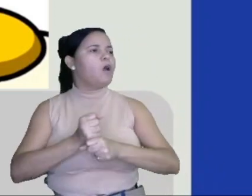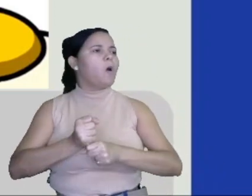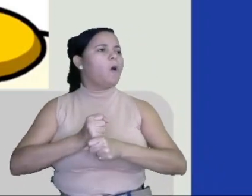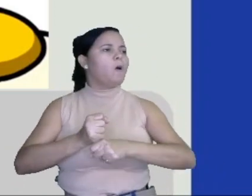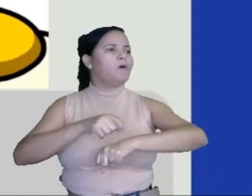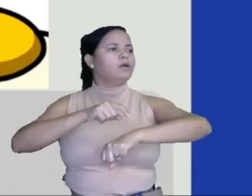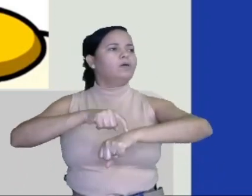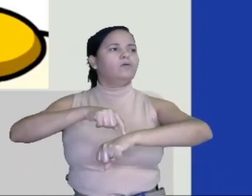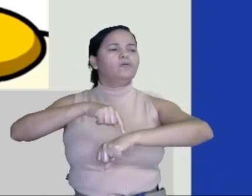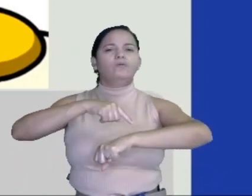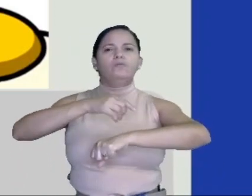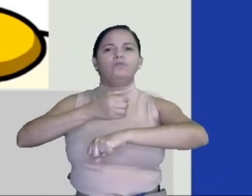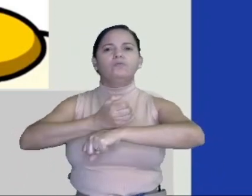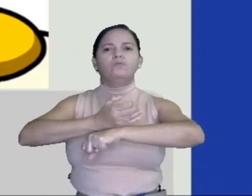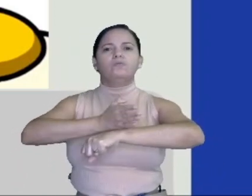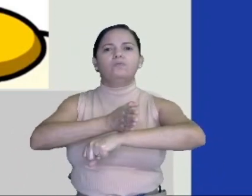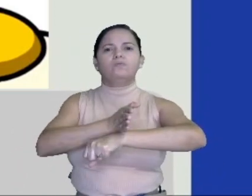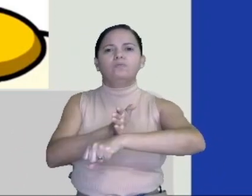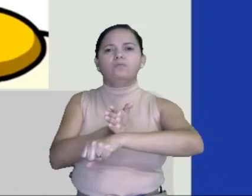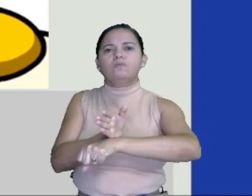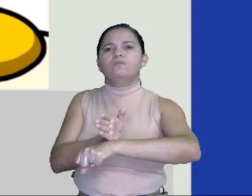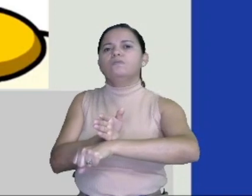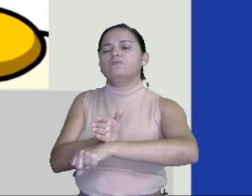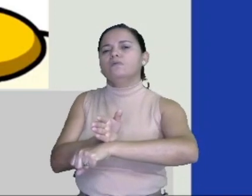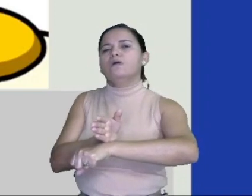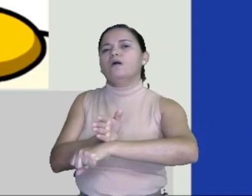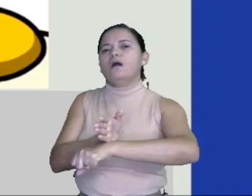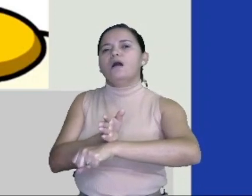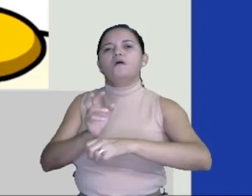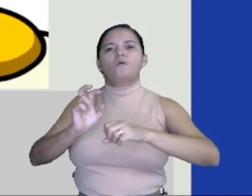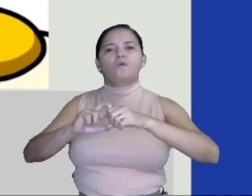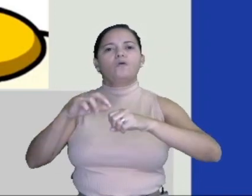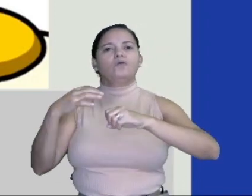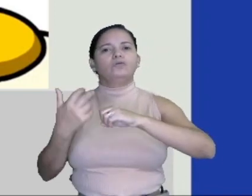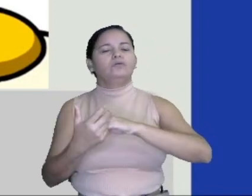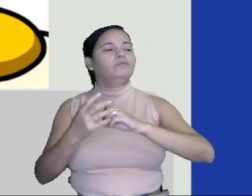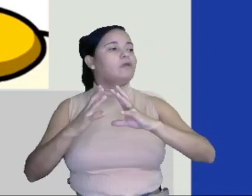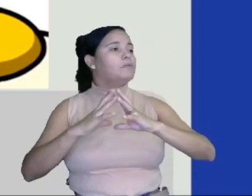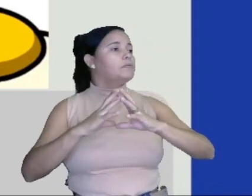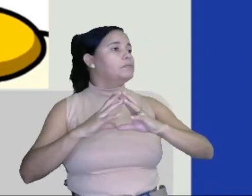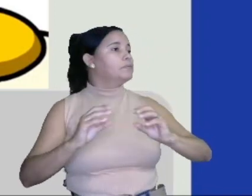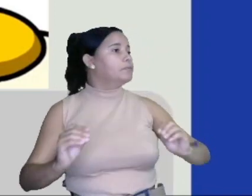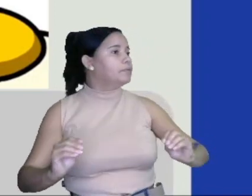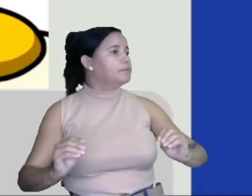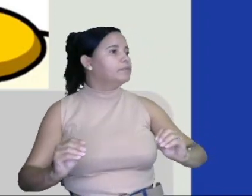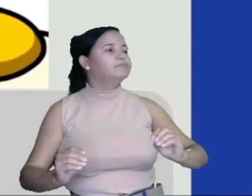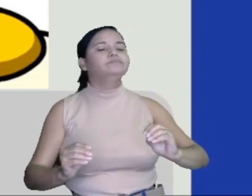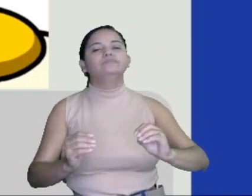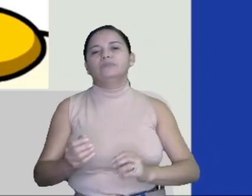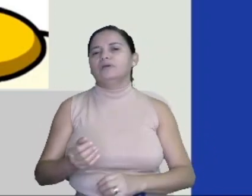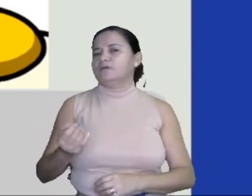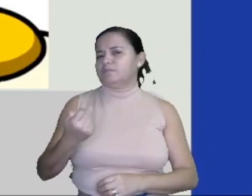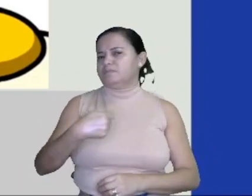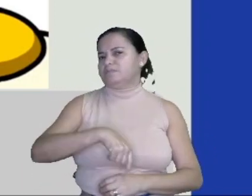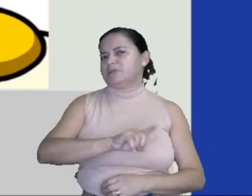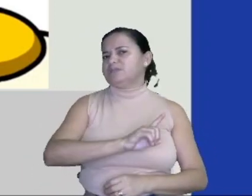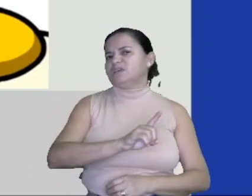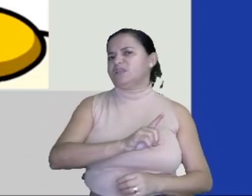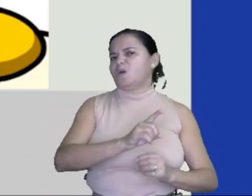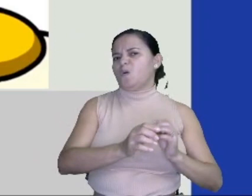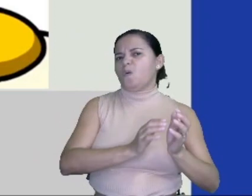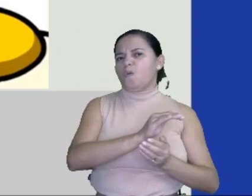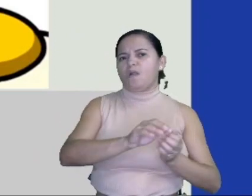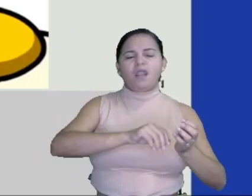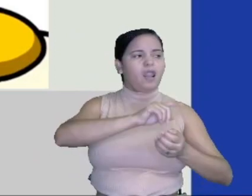no fogão ali em altas temperaturas do coronavírus, já era. Então, por isso que não tem a necessidade de